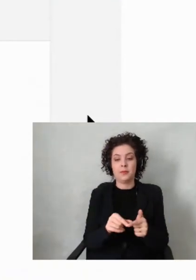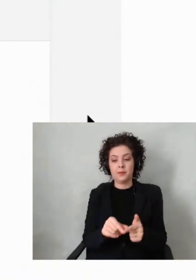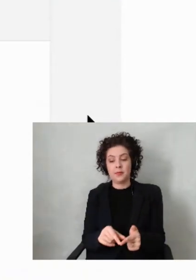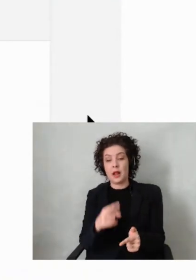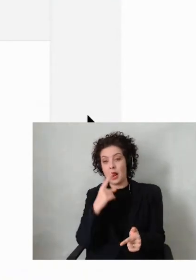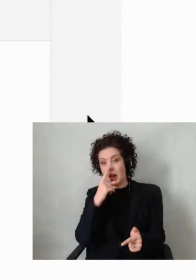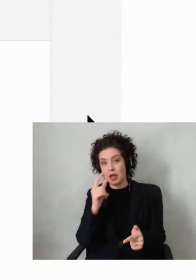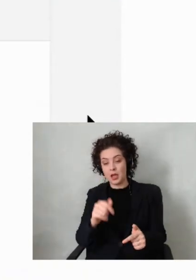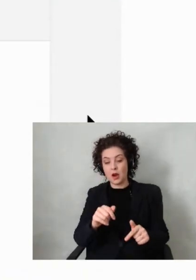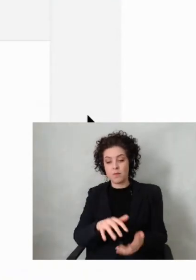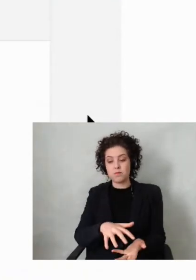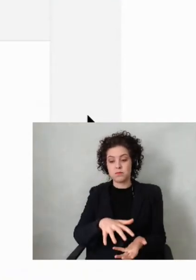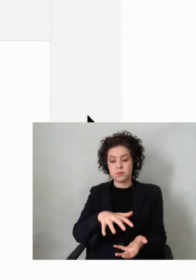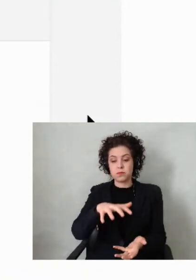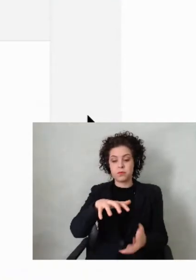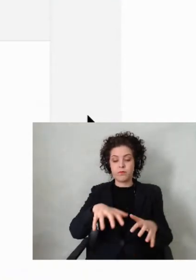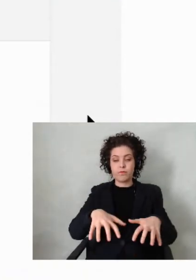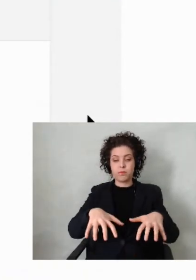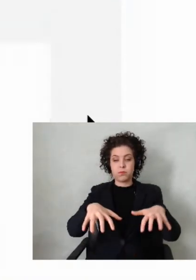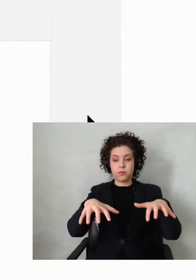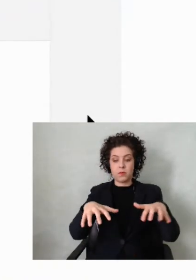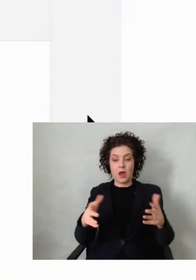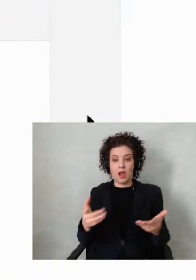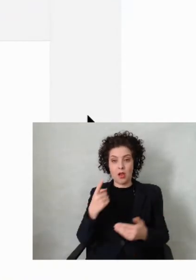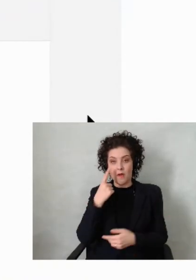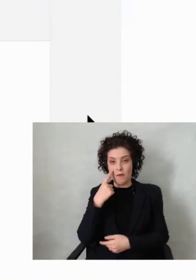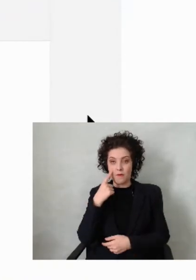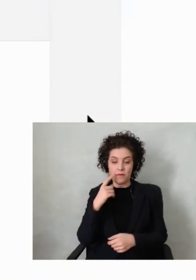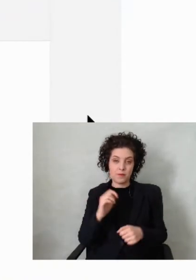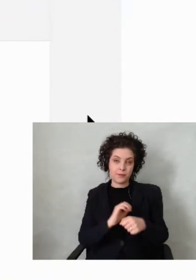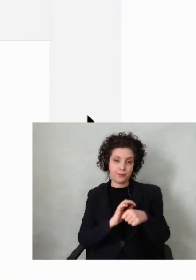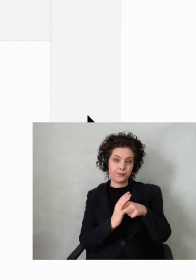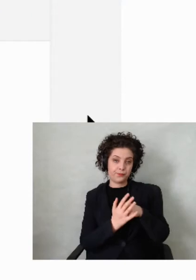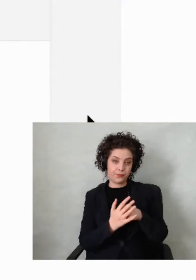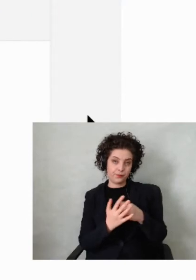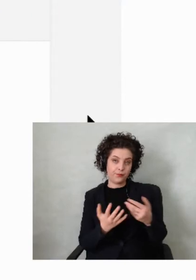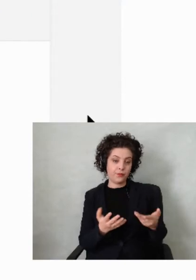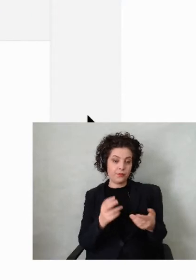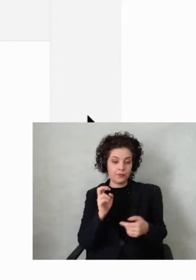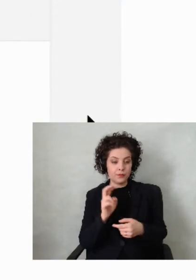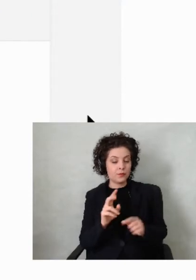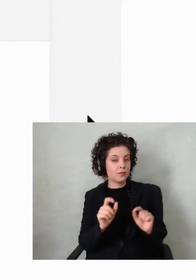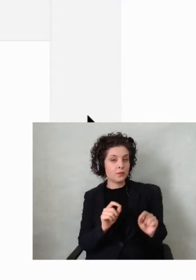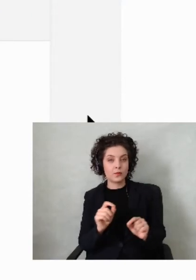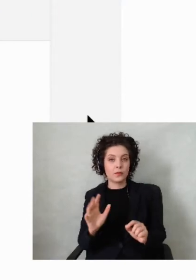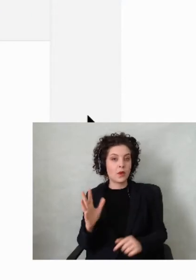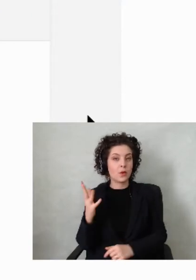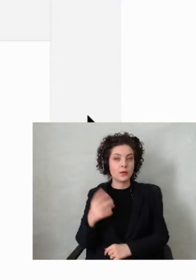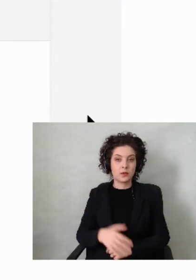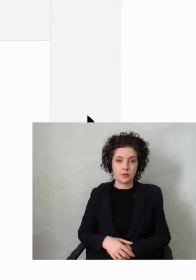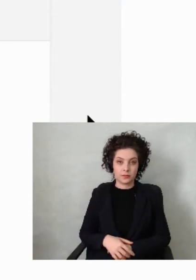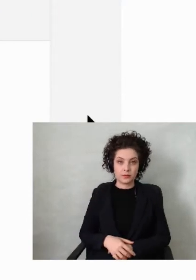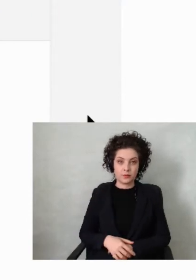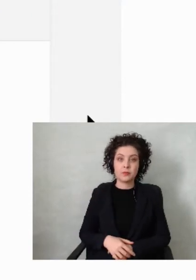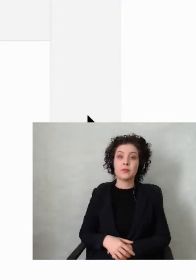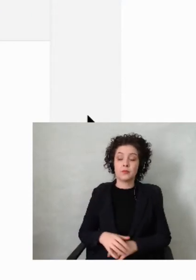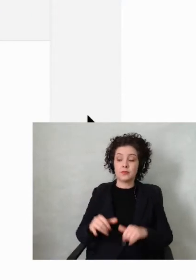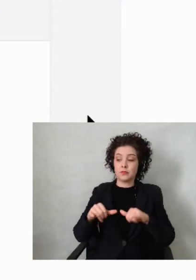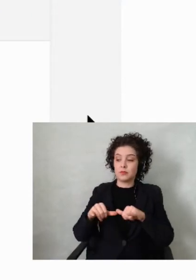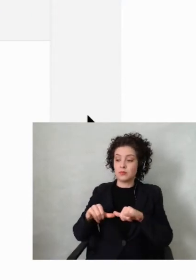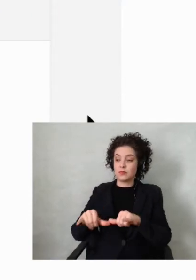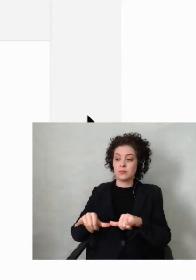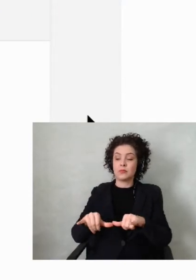vocês acompanharam agora com o coronavírus, com o Covid, aqueles mercados asiáticos com